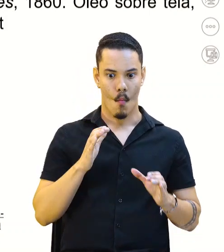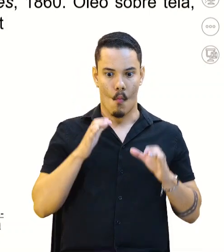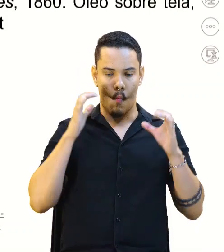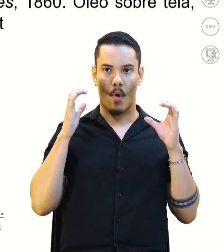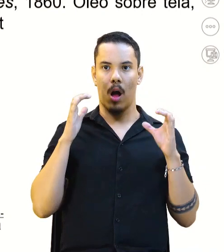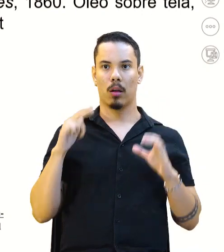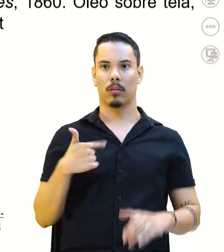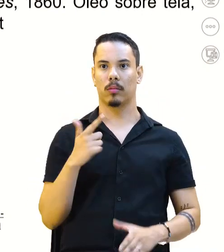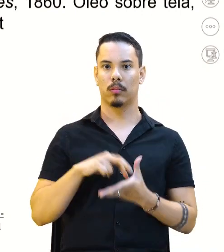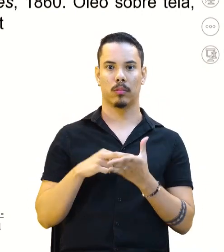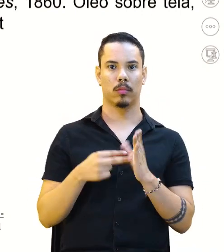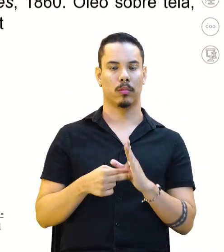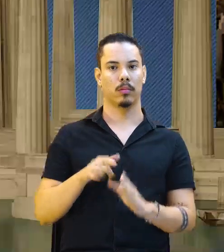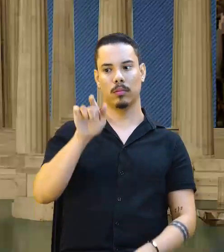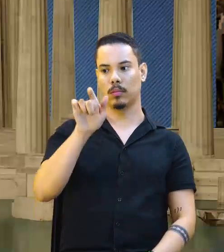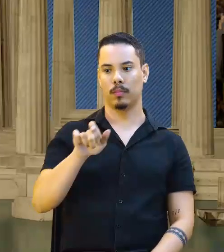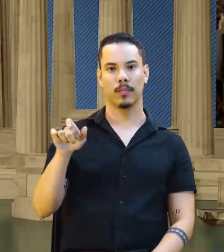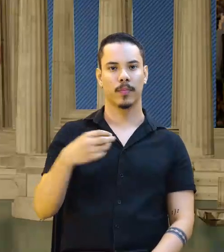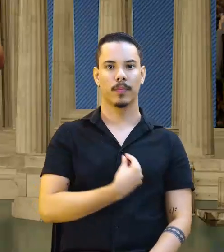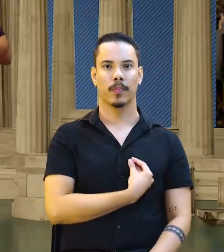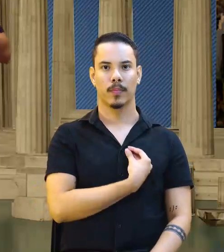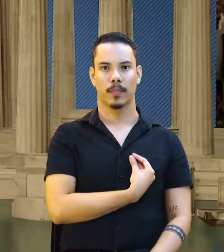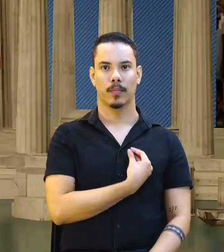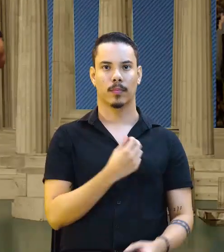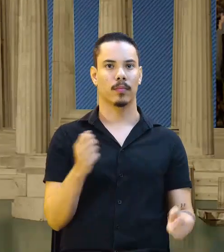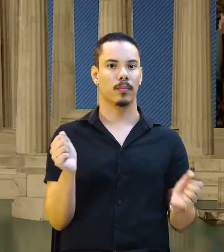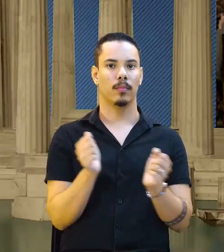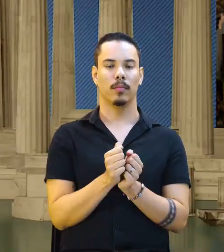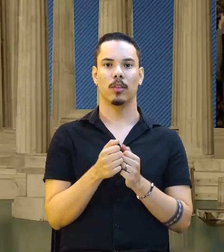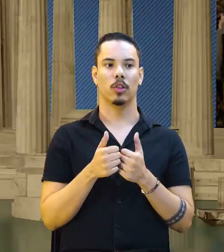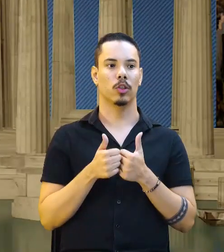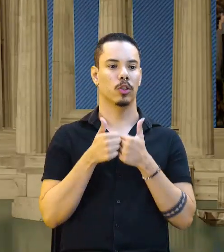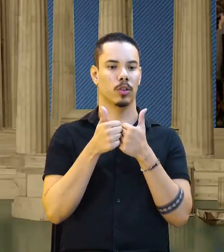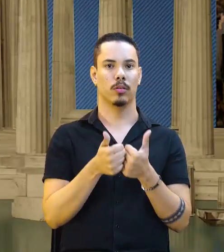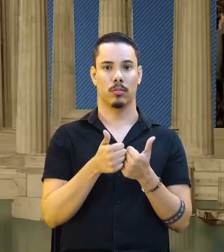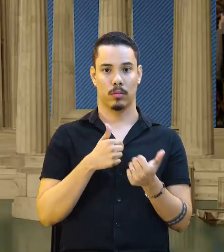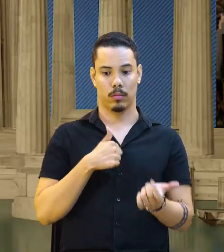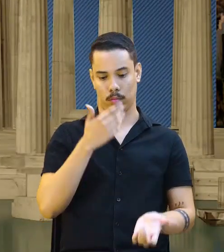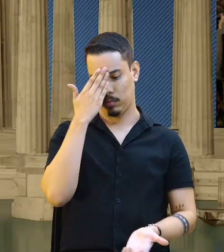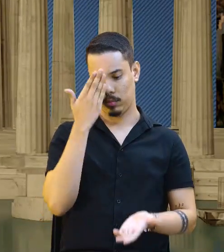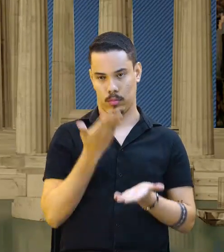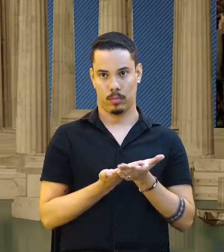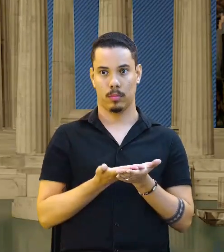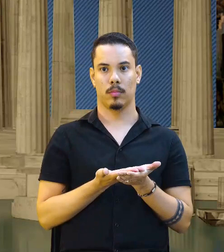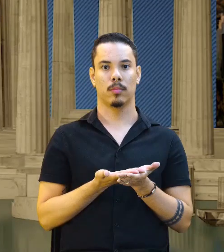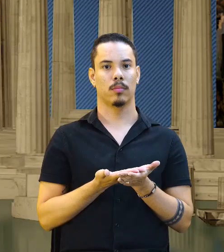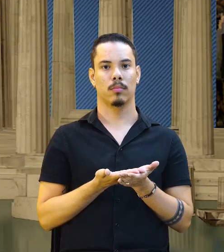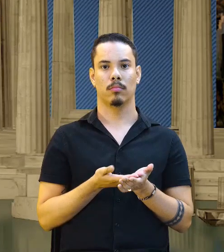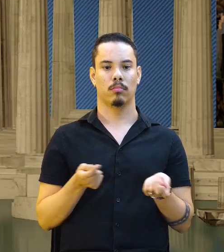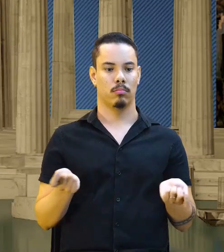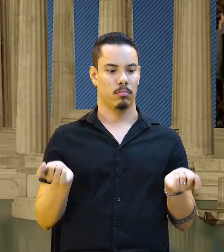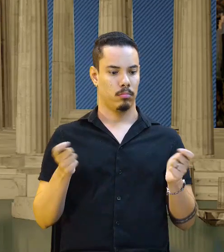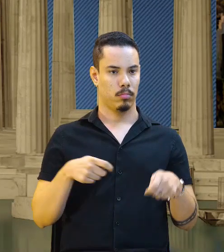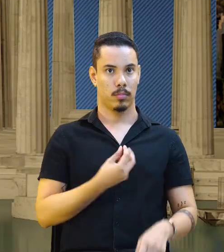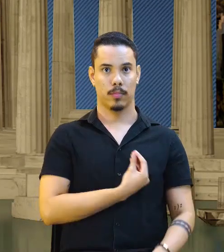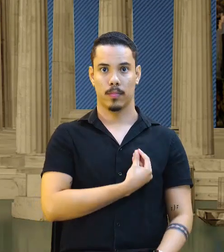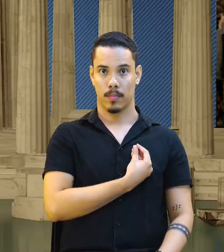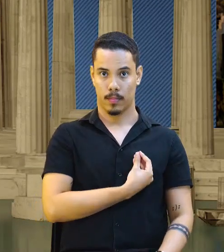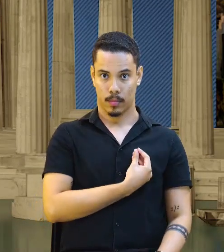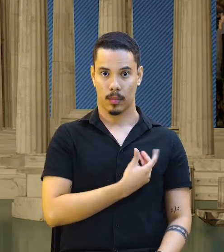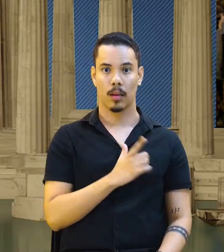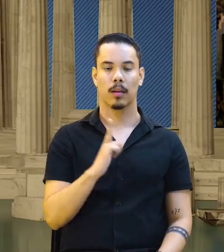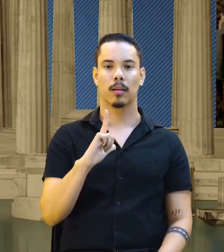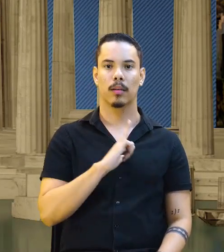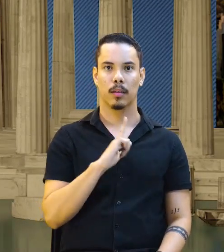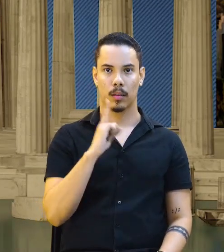eram pessoas que viviam conforme aquilo que eles acreditavam que deveria viver. Isso, e tem até uma